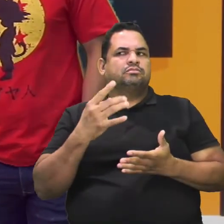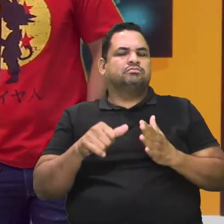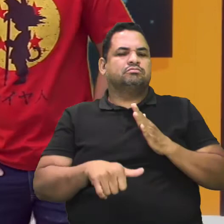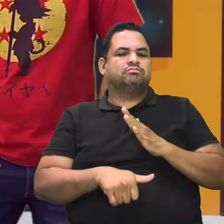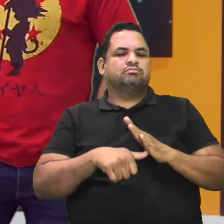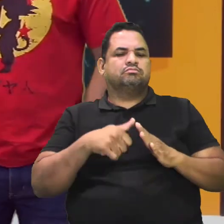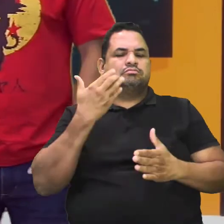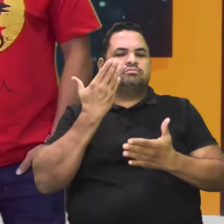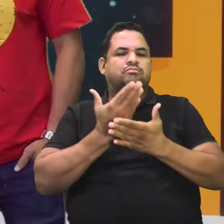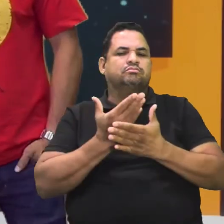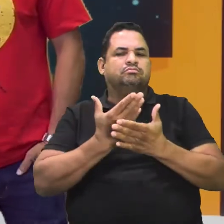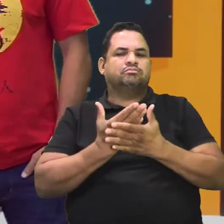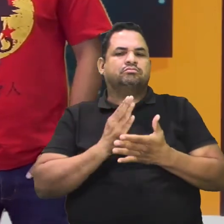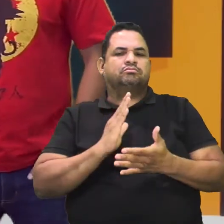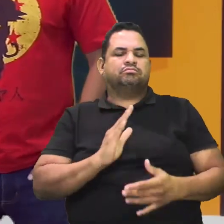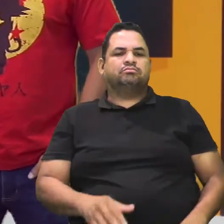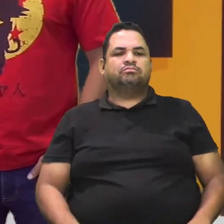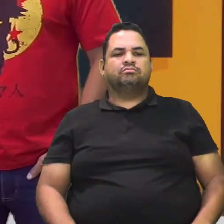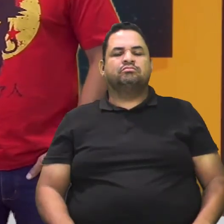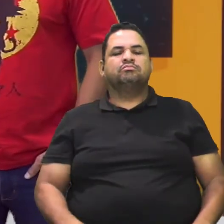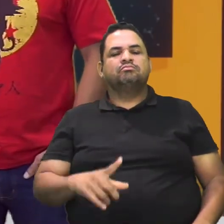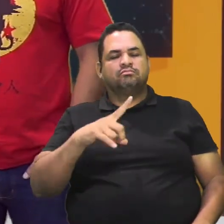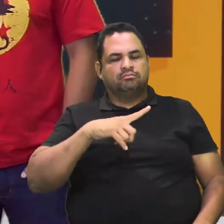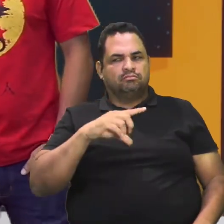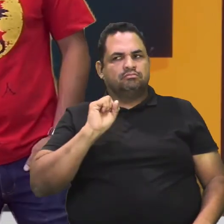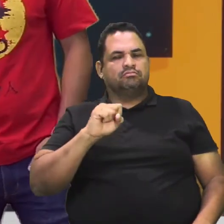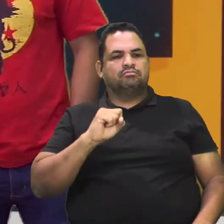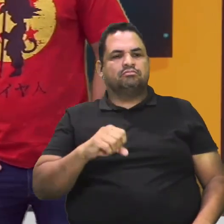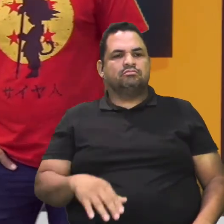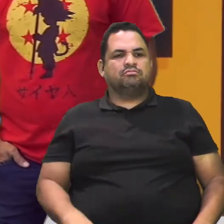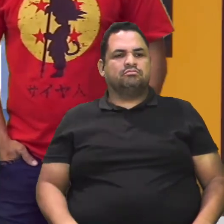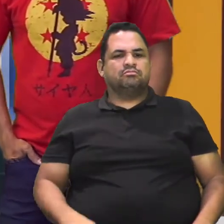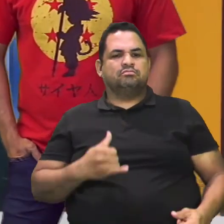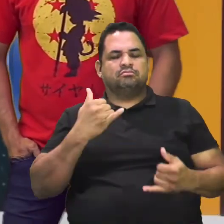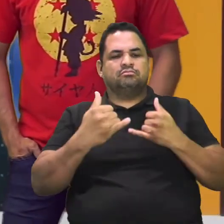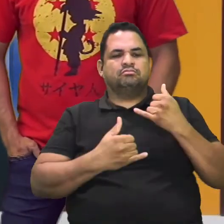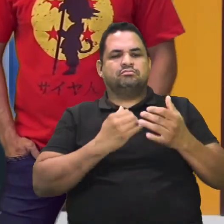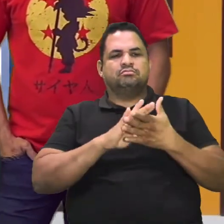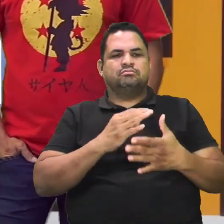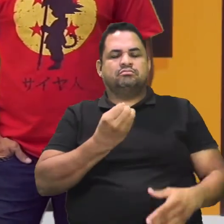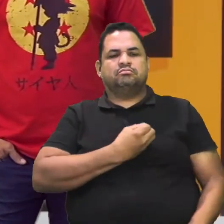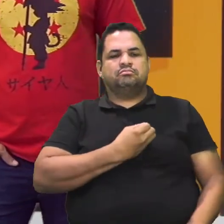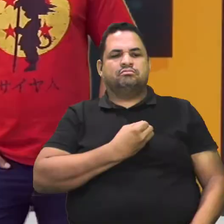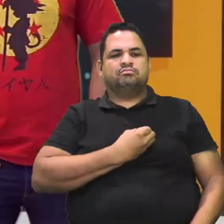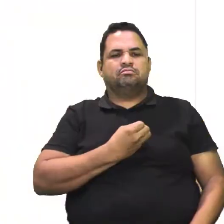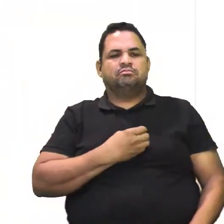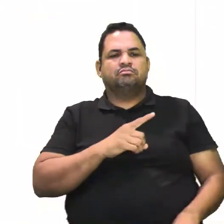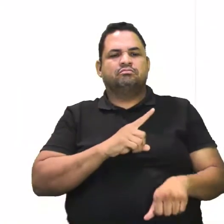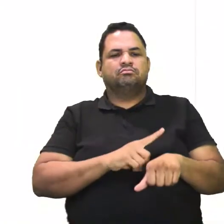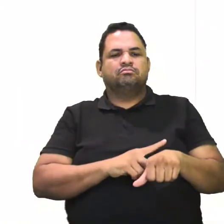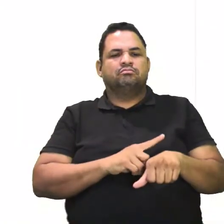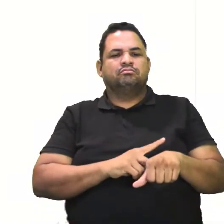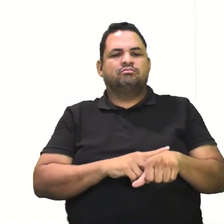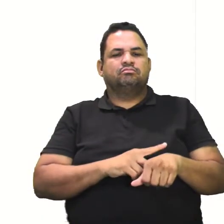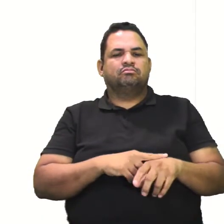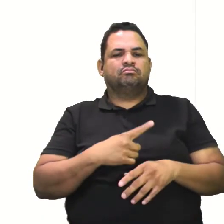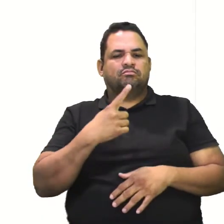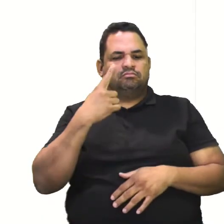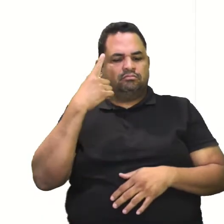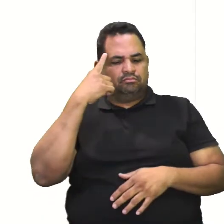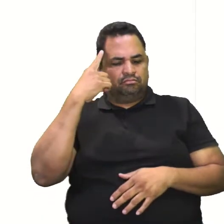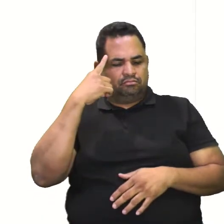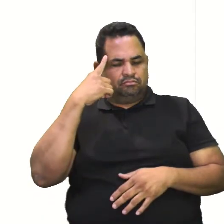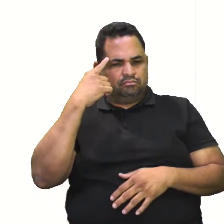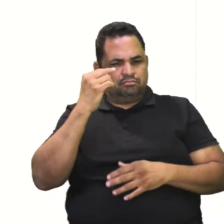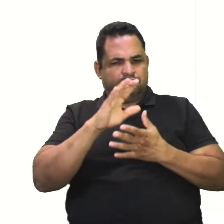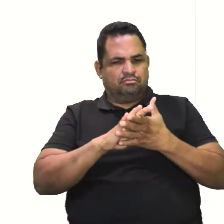aulas. Eu sabia que vocês já sabiam. Sim. Teve, sim, senhor. E vamos de brincando com os números, é hora daquele raciocínio lógico que a gente sempre